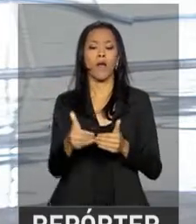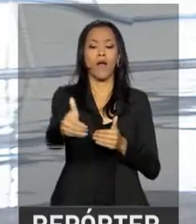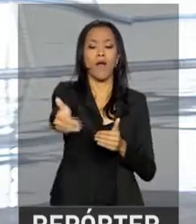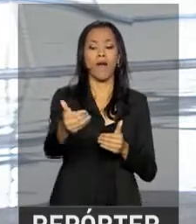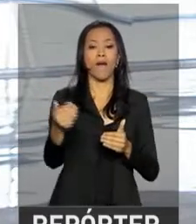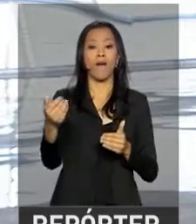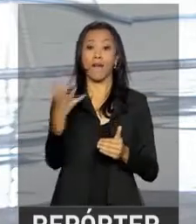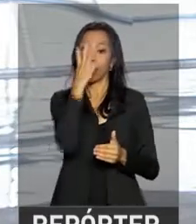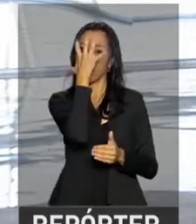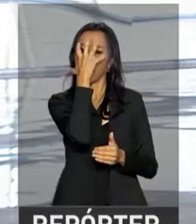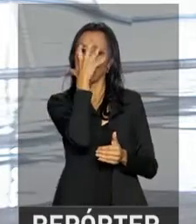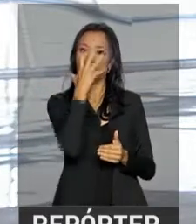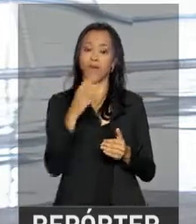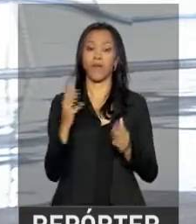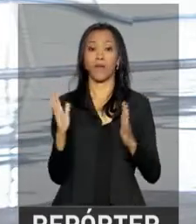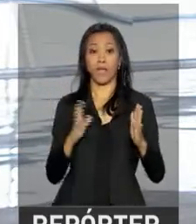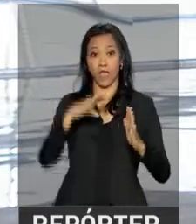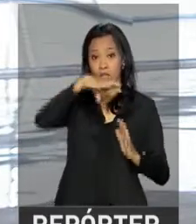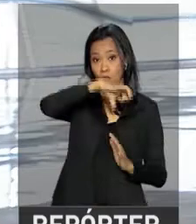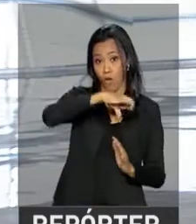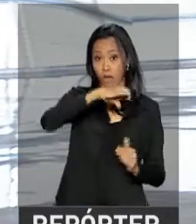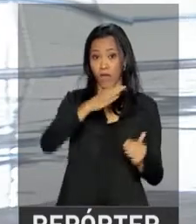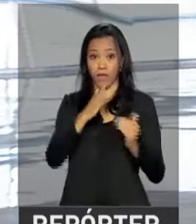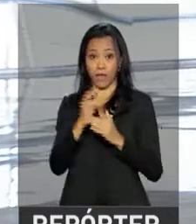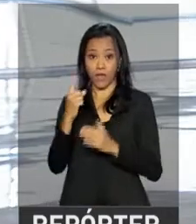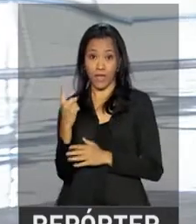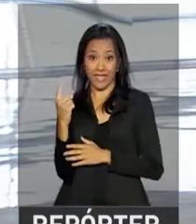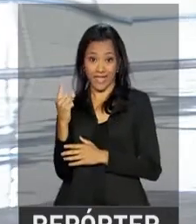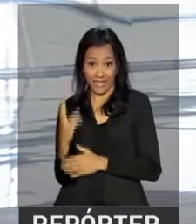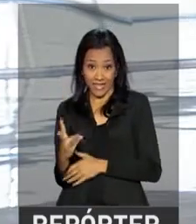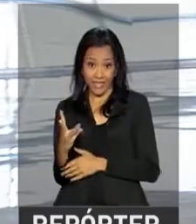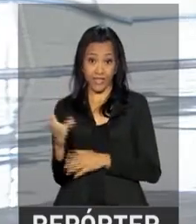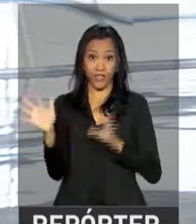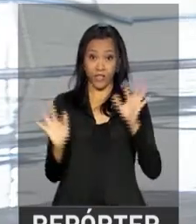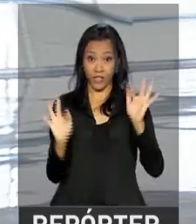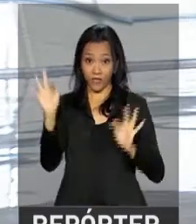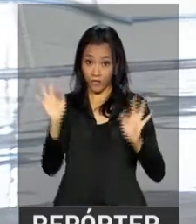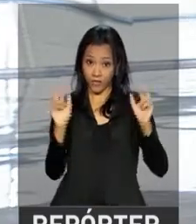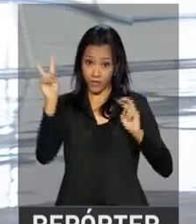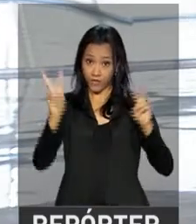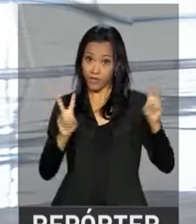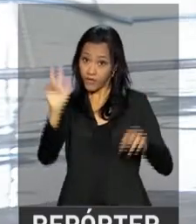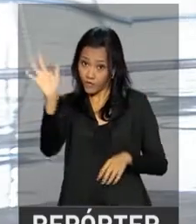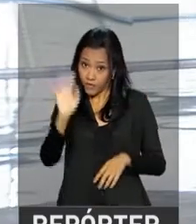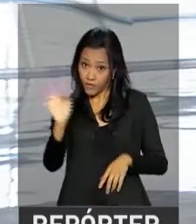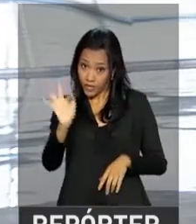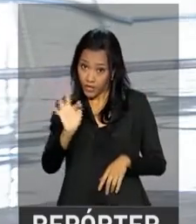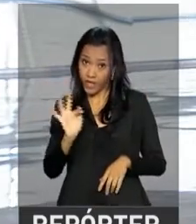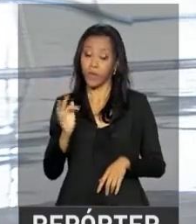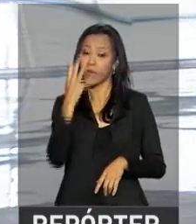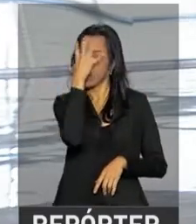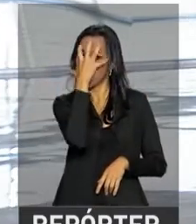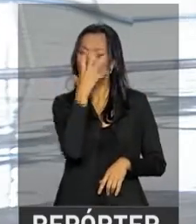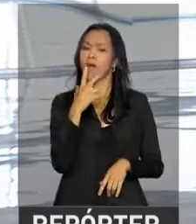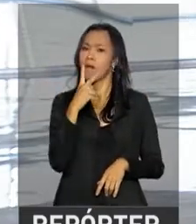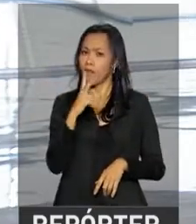ano ocorre entre 9 e 13 de fevereiro. Só neste período deverá haver um crescimento de